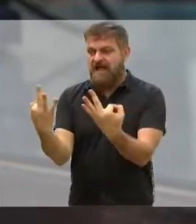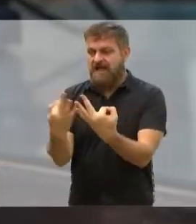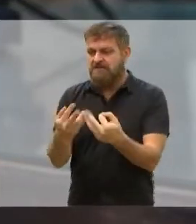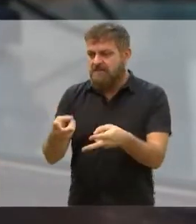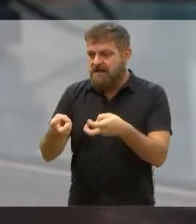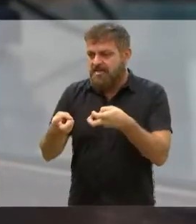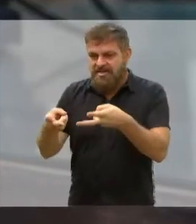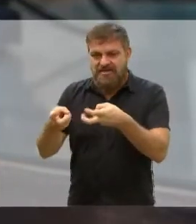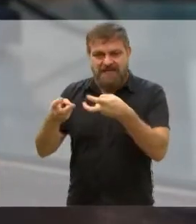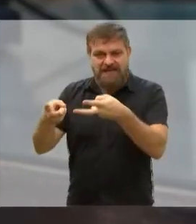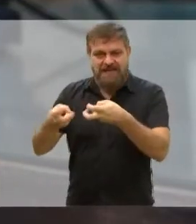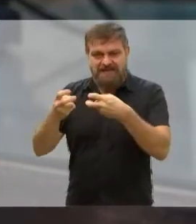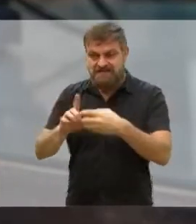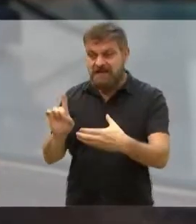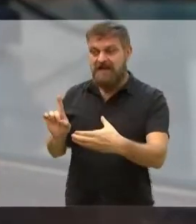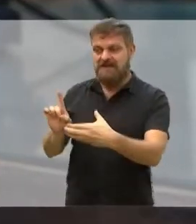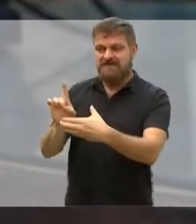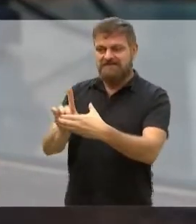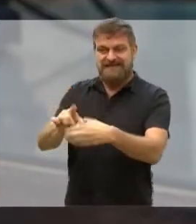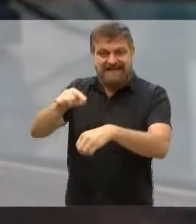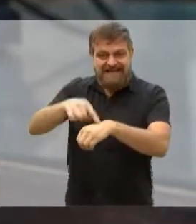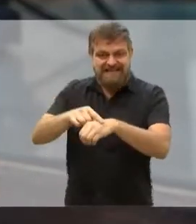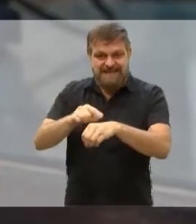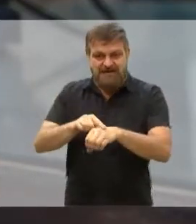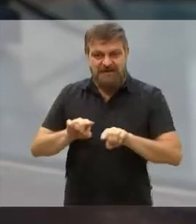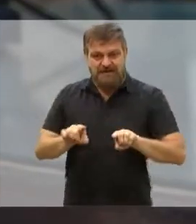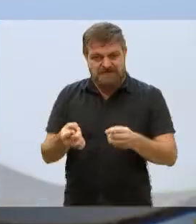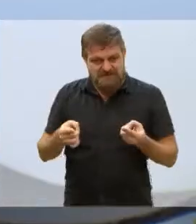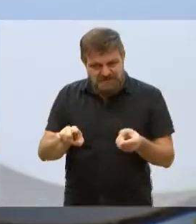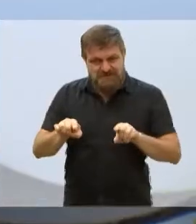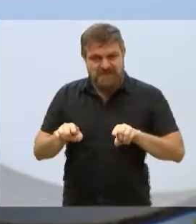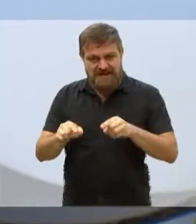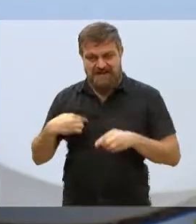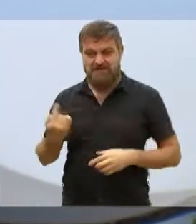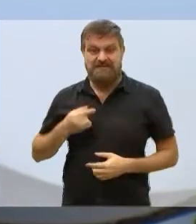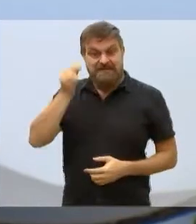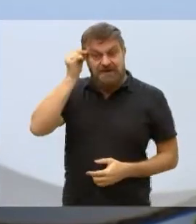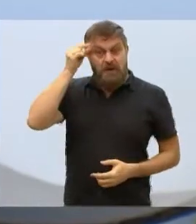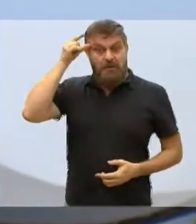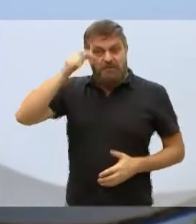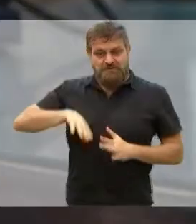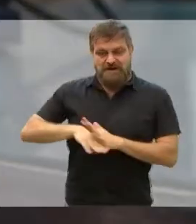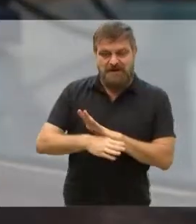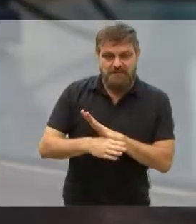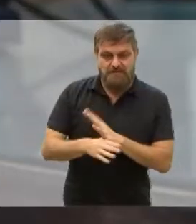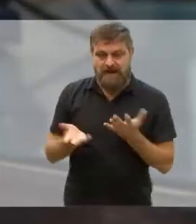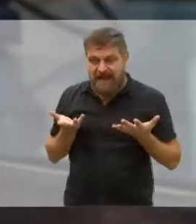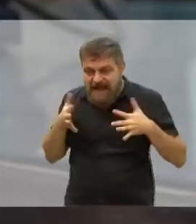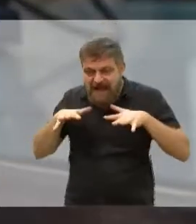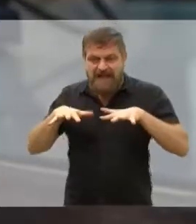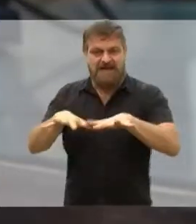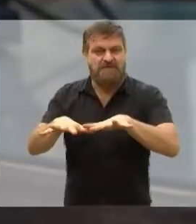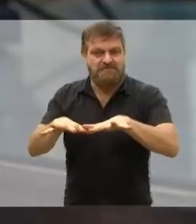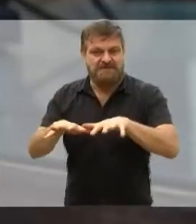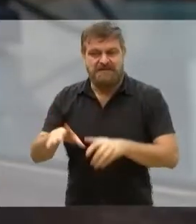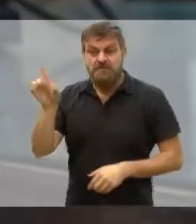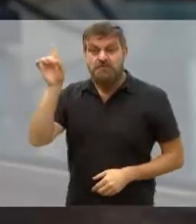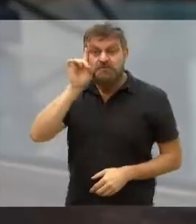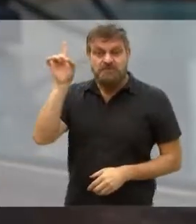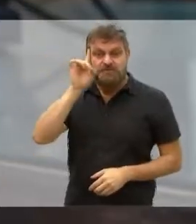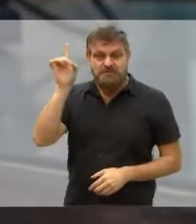da família cada vez mais, faz parte desses momentos de churrasco que é muito comum na nossa cultura. Então a inclusão está